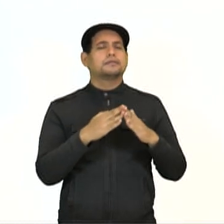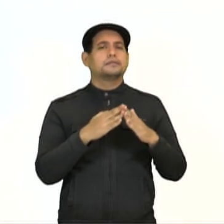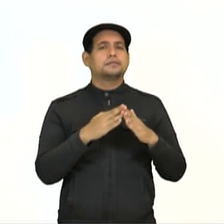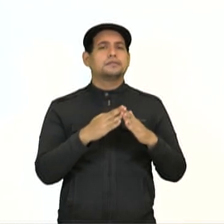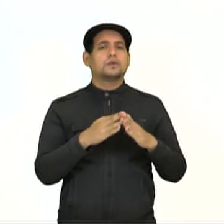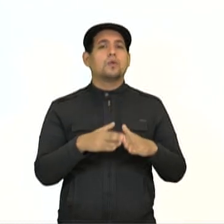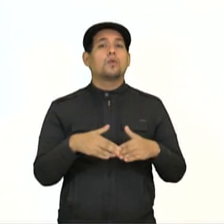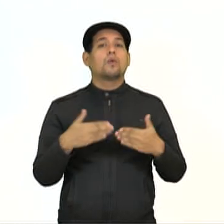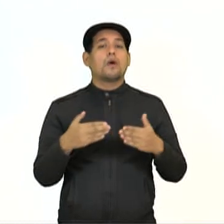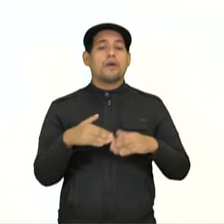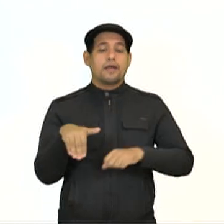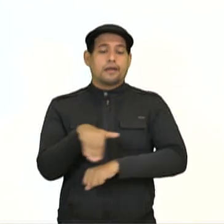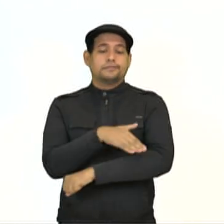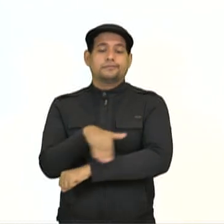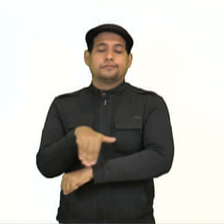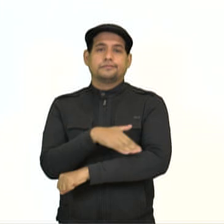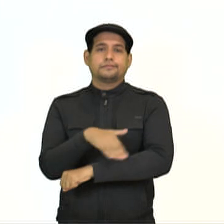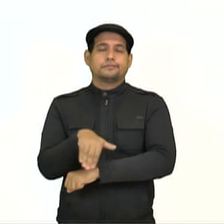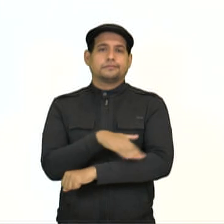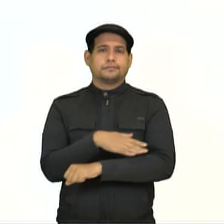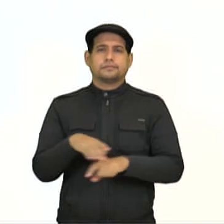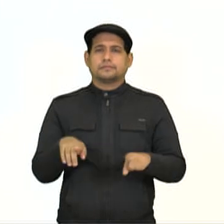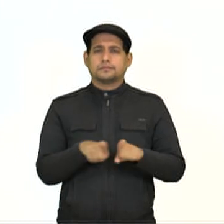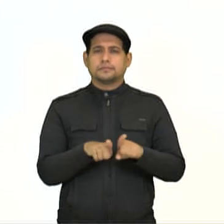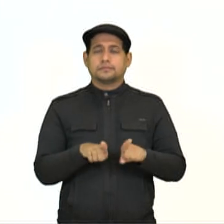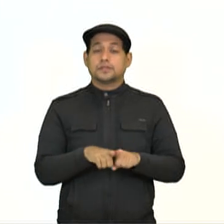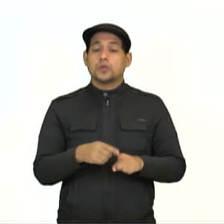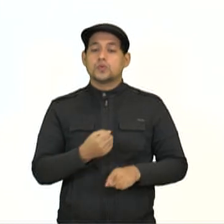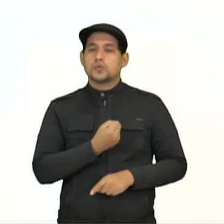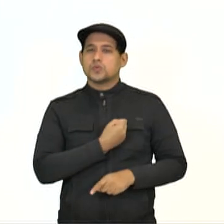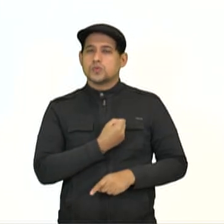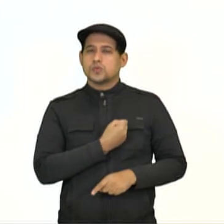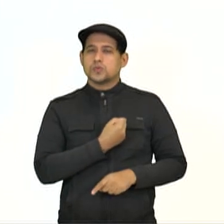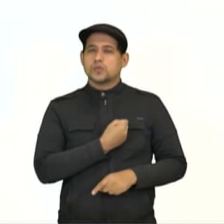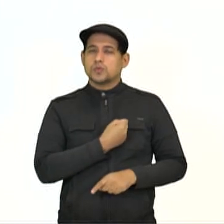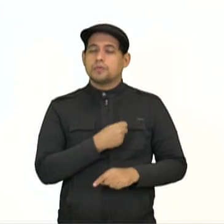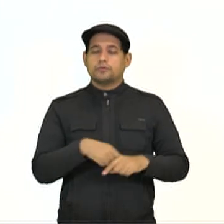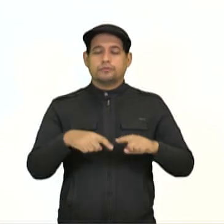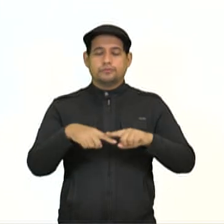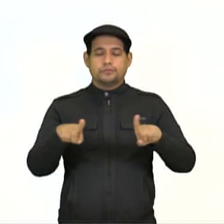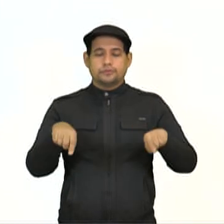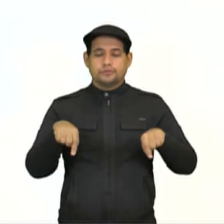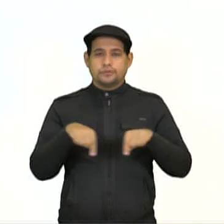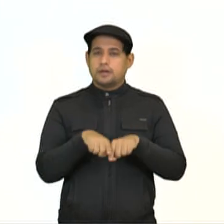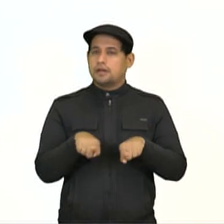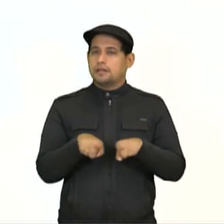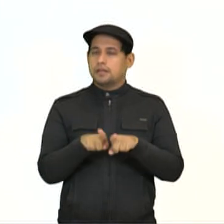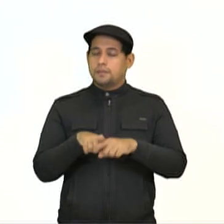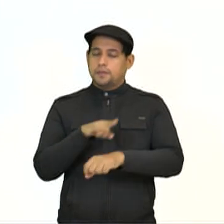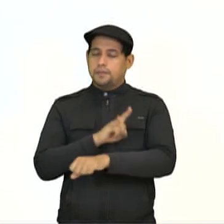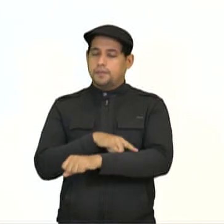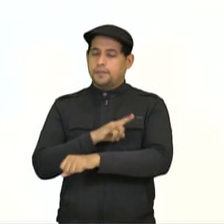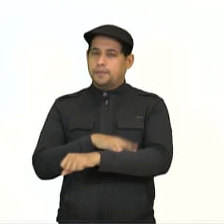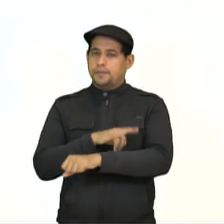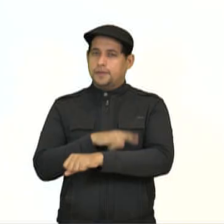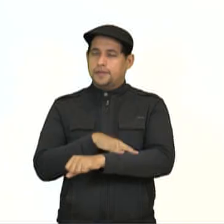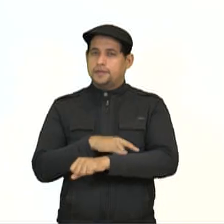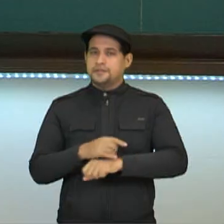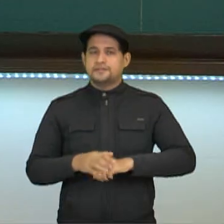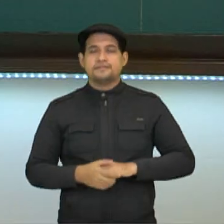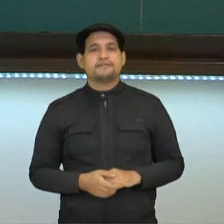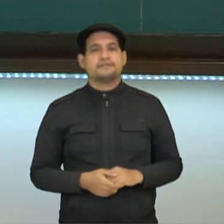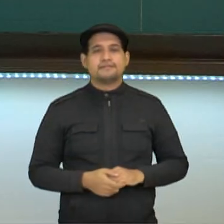o endereço do imóvel e o número de quartos e banheiros.